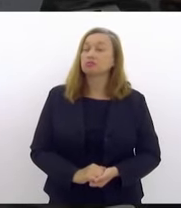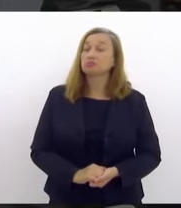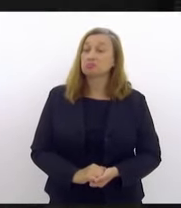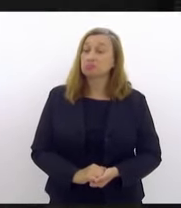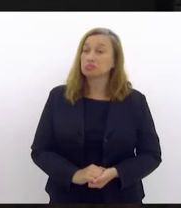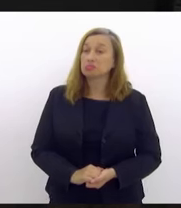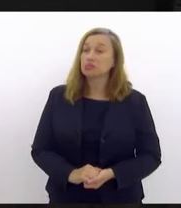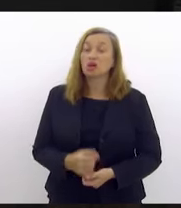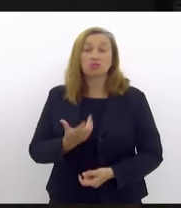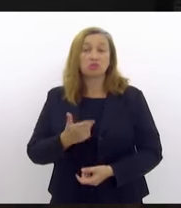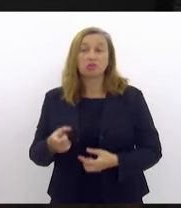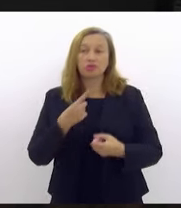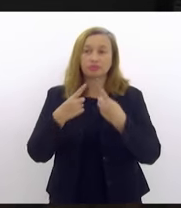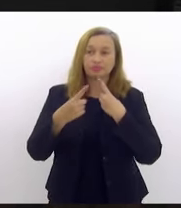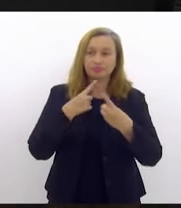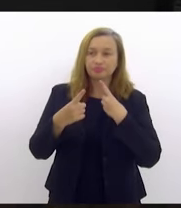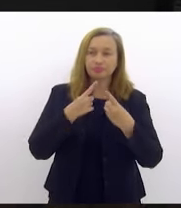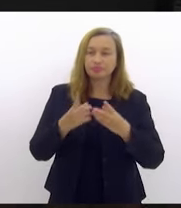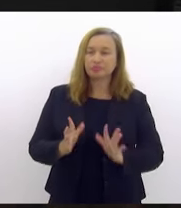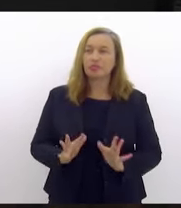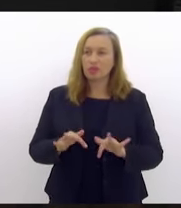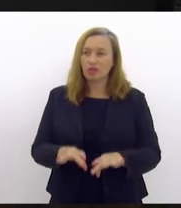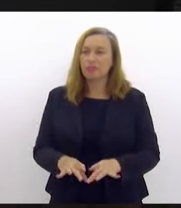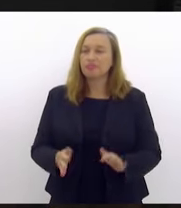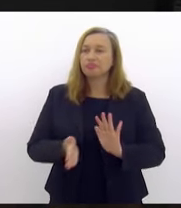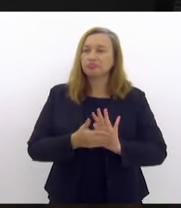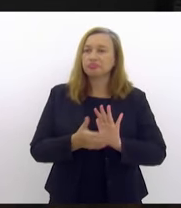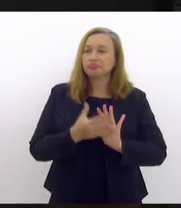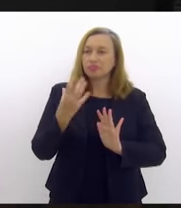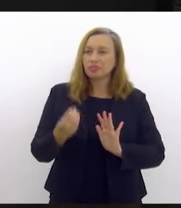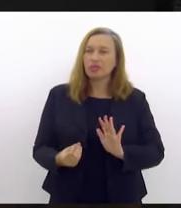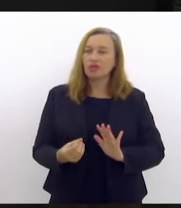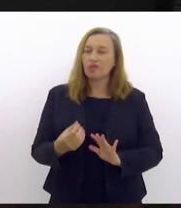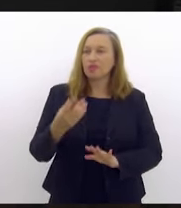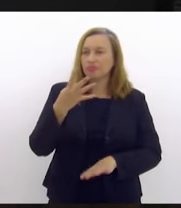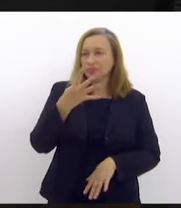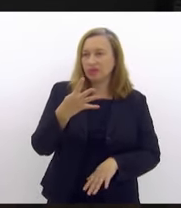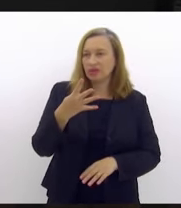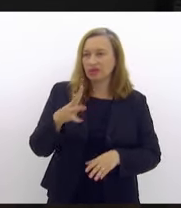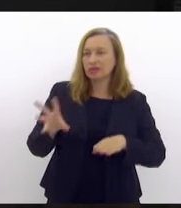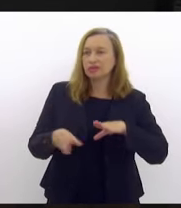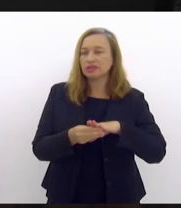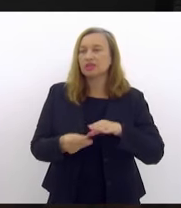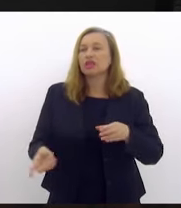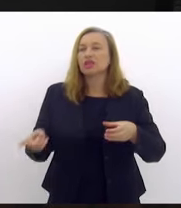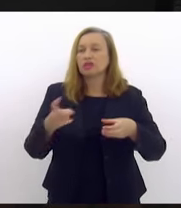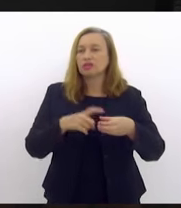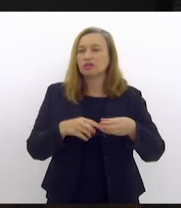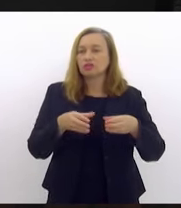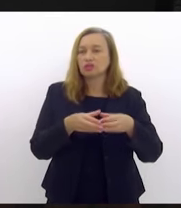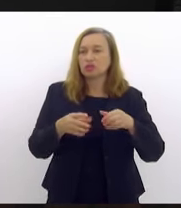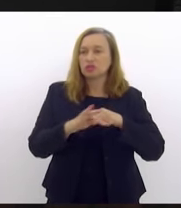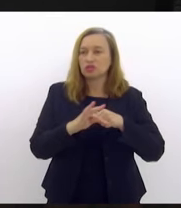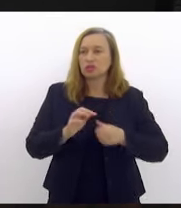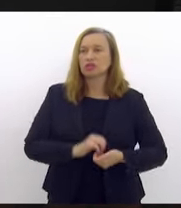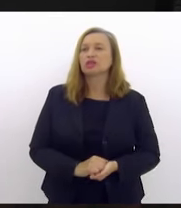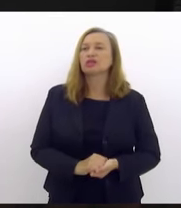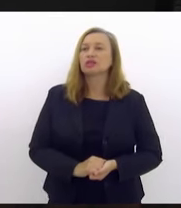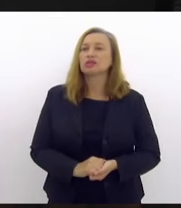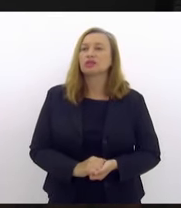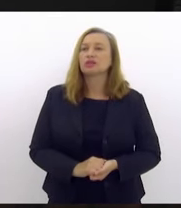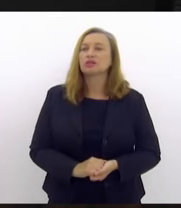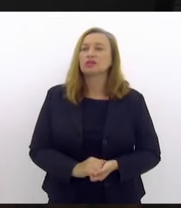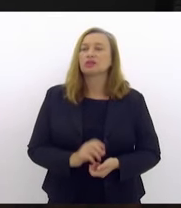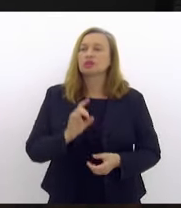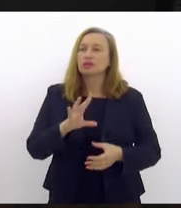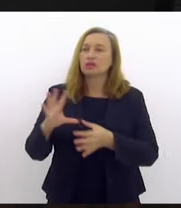Não havendo mais quem queira discutir, encerrada a discussão, a presente proposta recebeu 4 emendas e retorna às comissões técnicas. Só